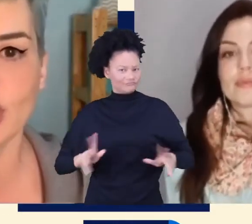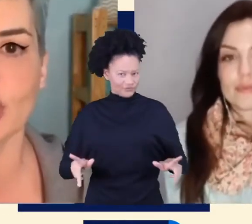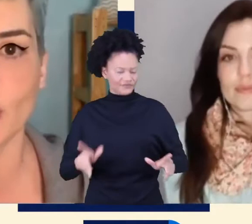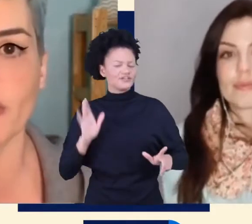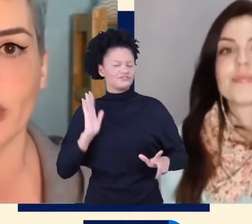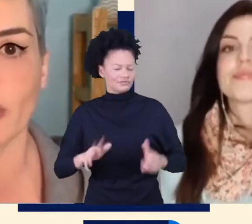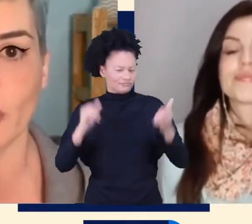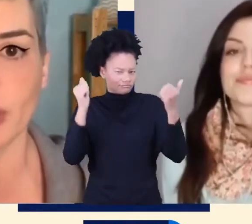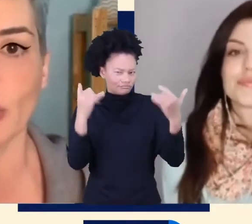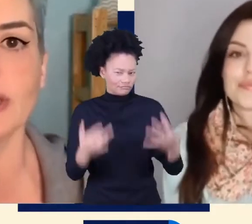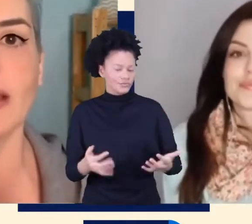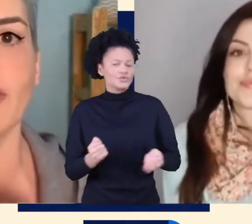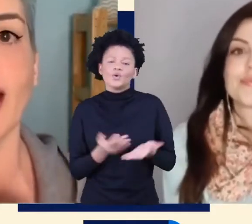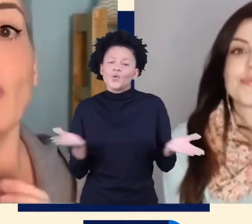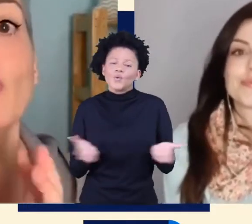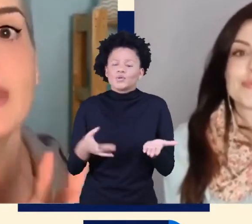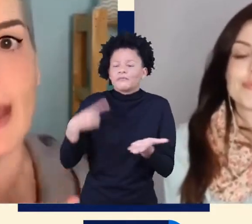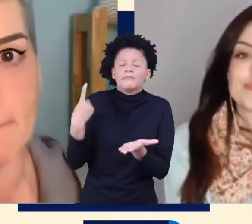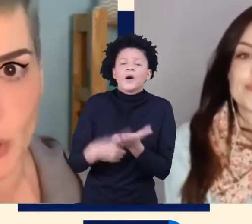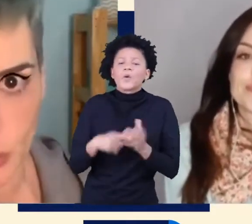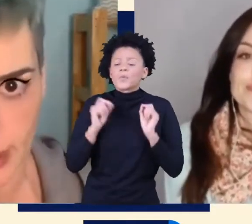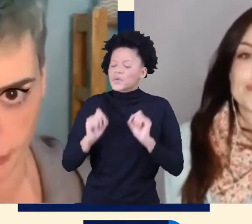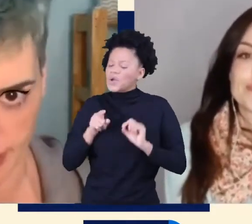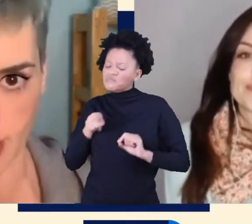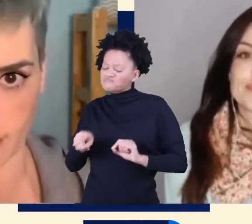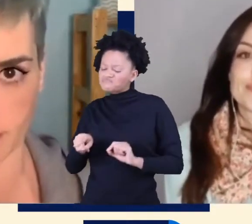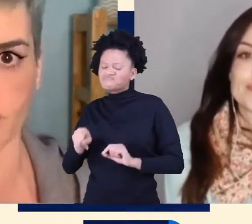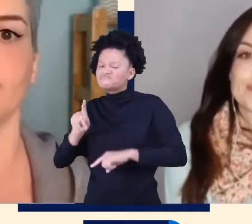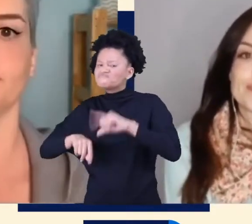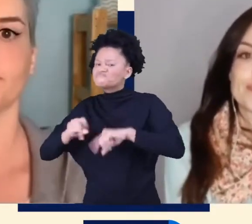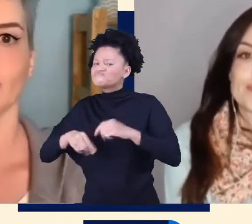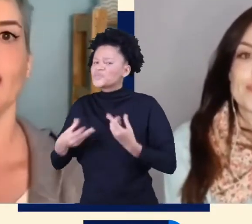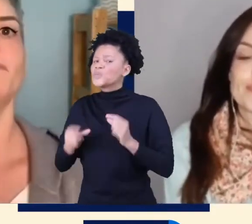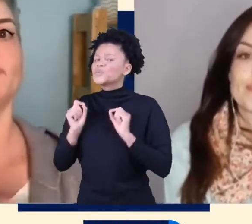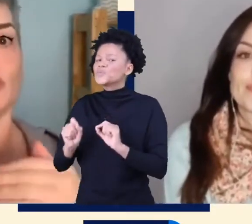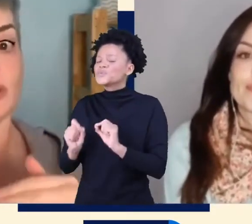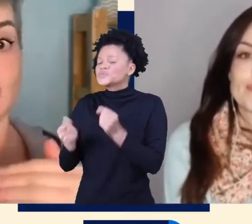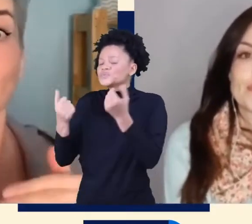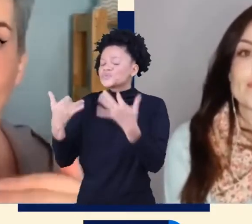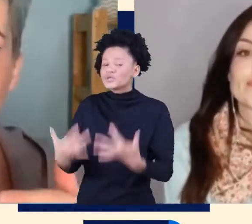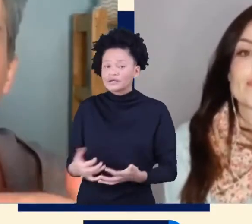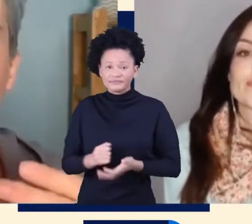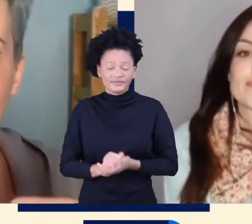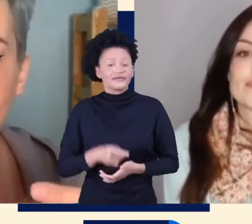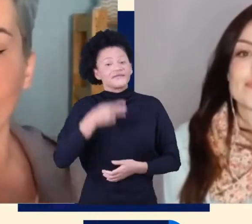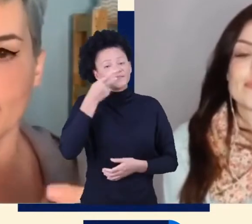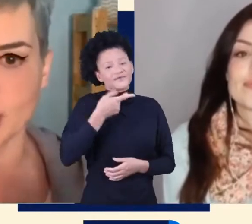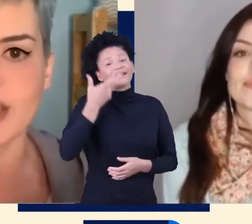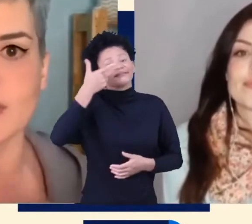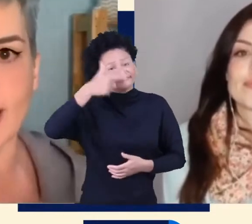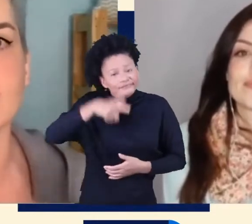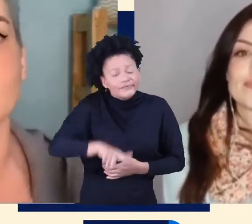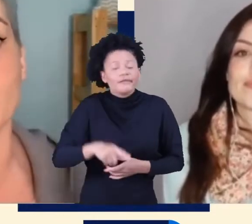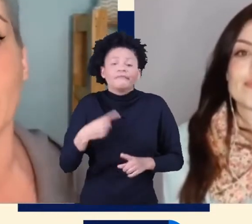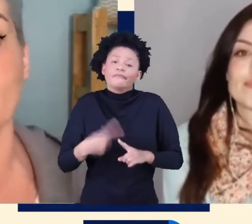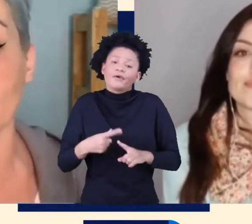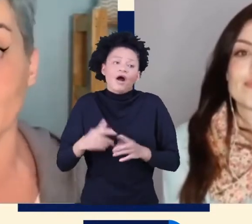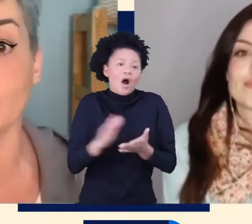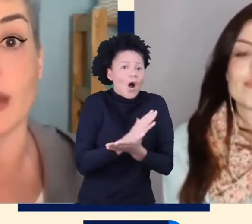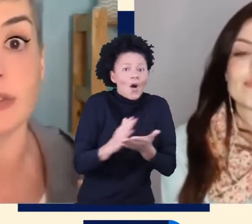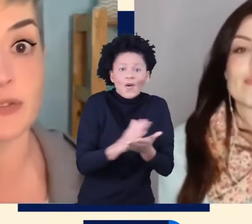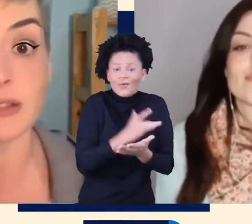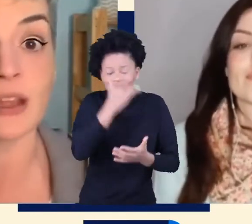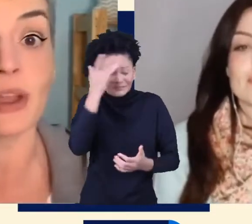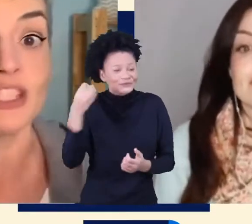Então, hoje a gente combinou dela falar o que é pornografia. A gente tem que se repetir às vezes, porque é